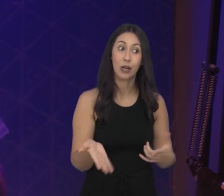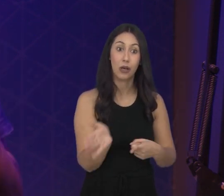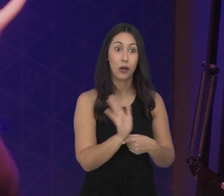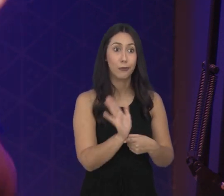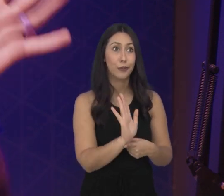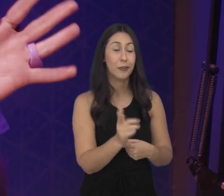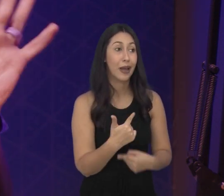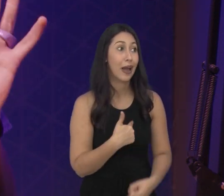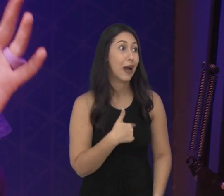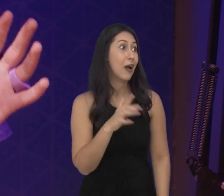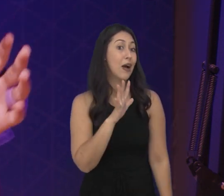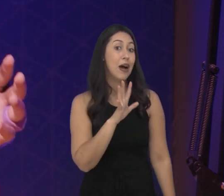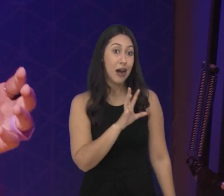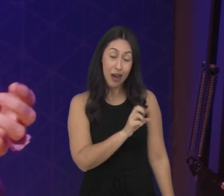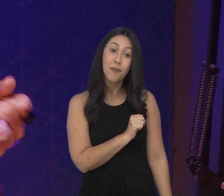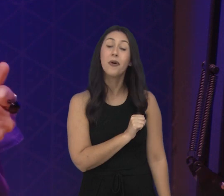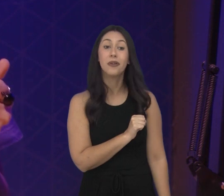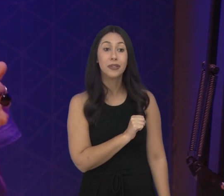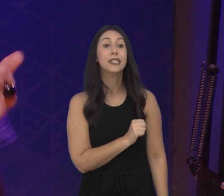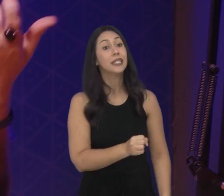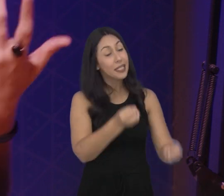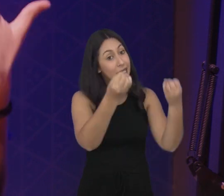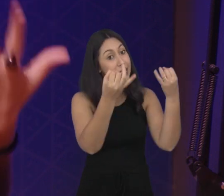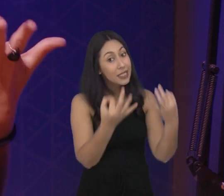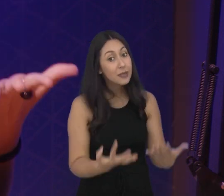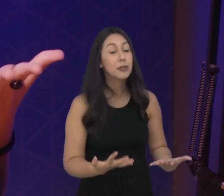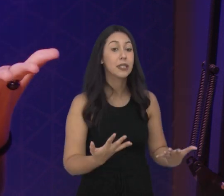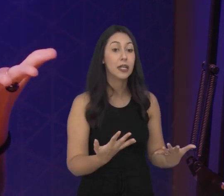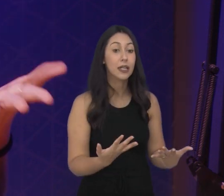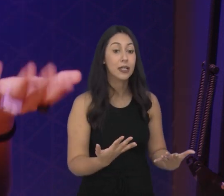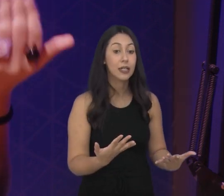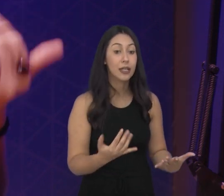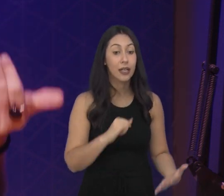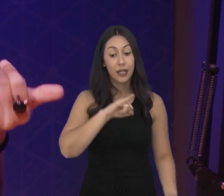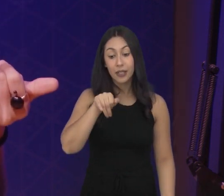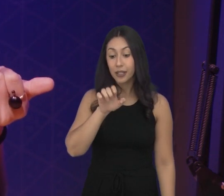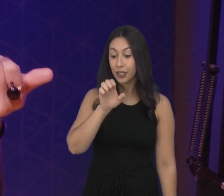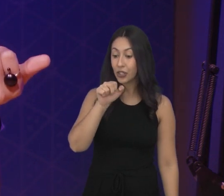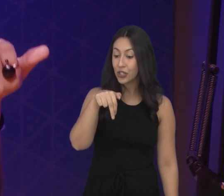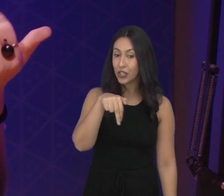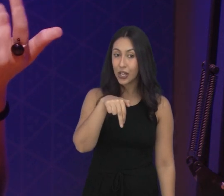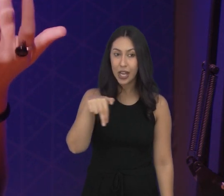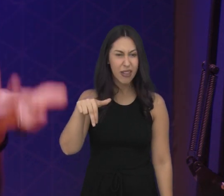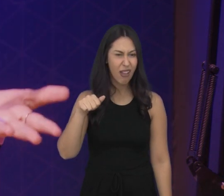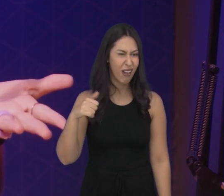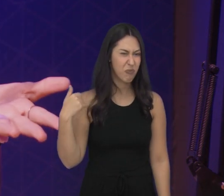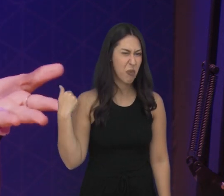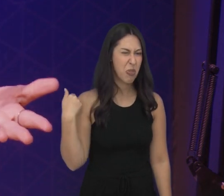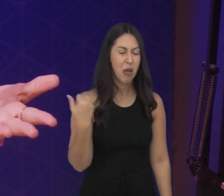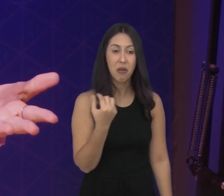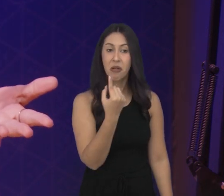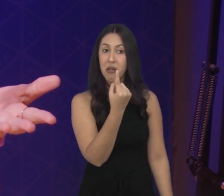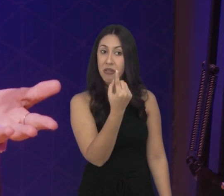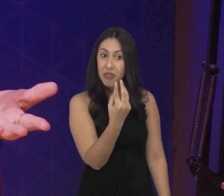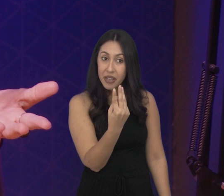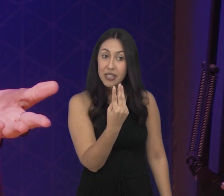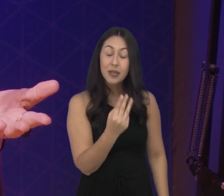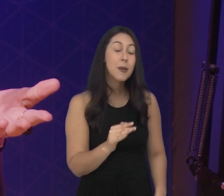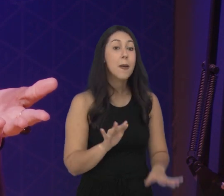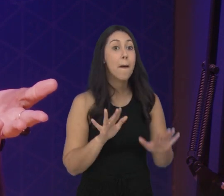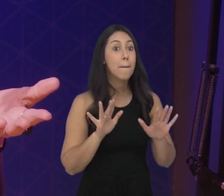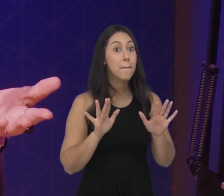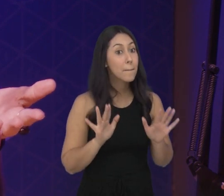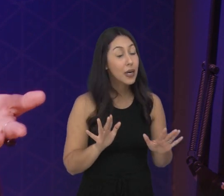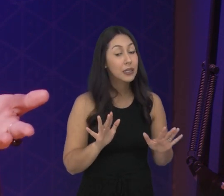acho que é um dos roncons assim que eu mais gosto. E fala exatamente sobre isso. A gente tem a Jenna, ela tem, se eu não me engano, 13 anos.